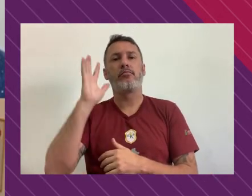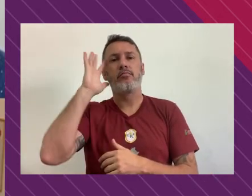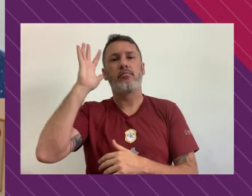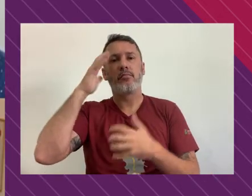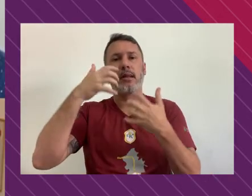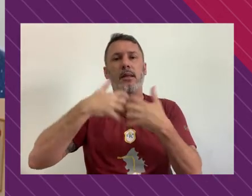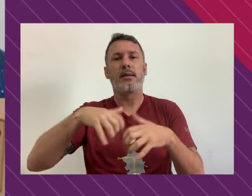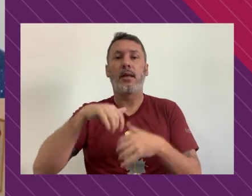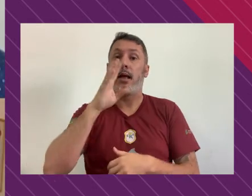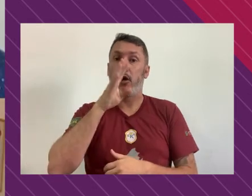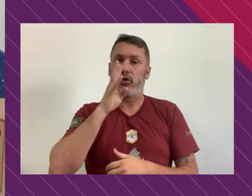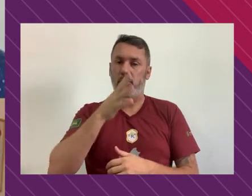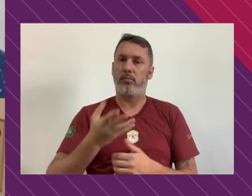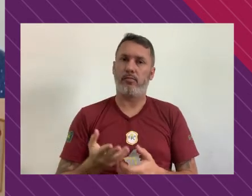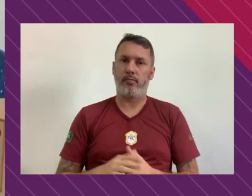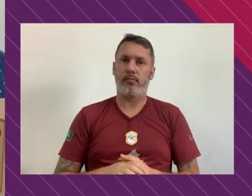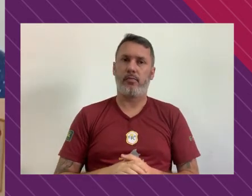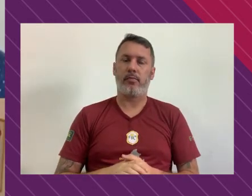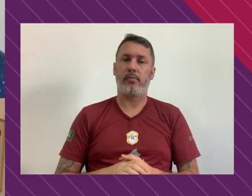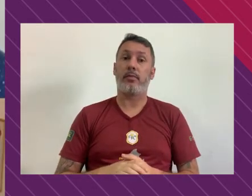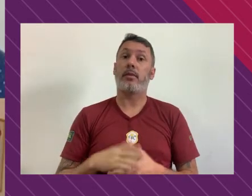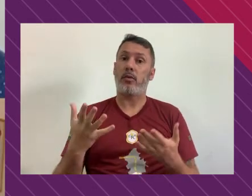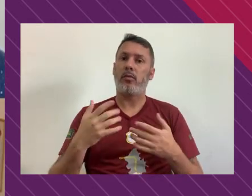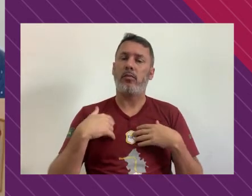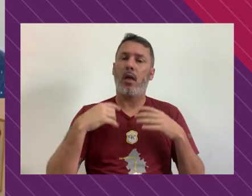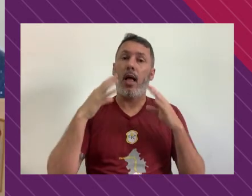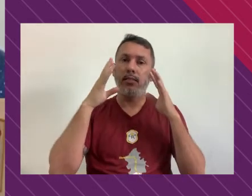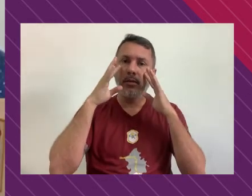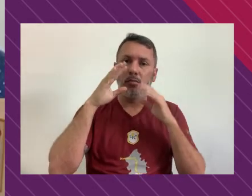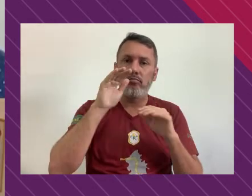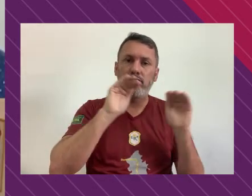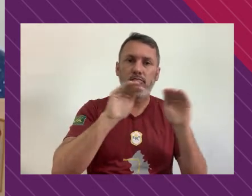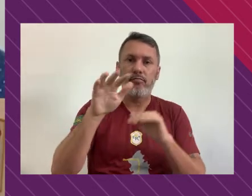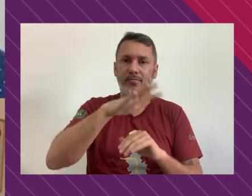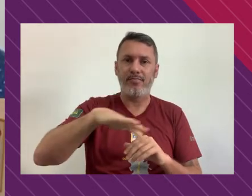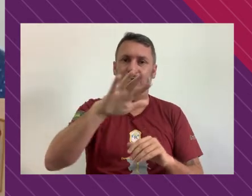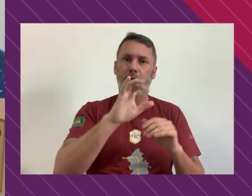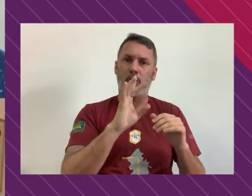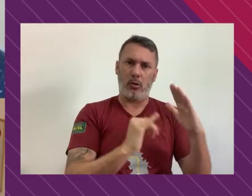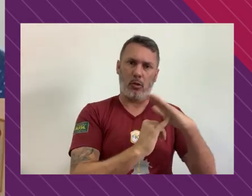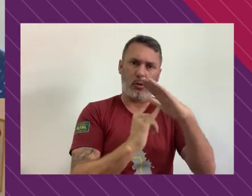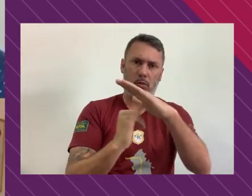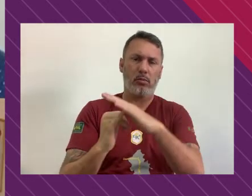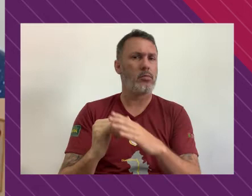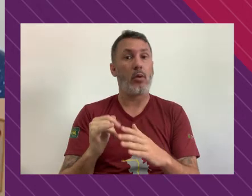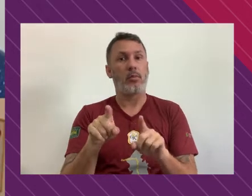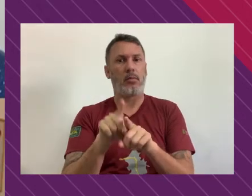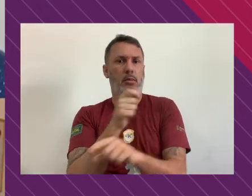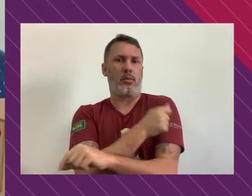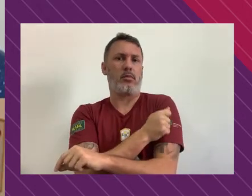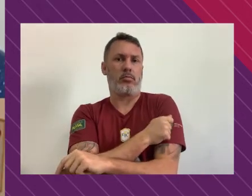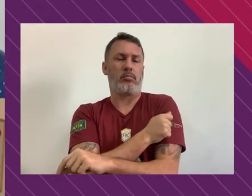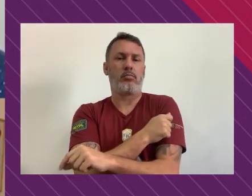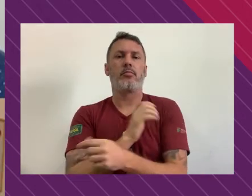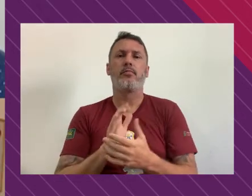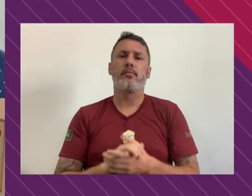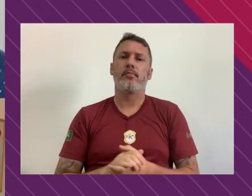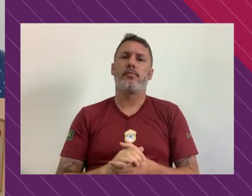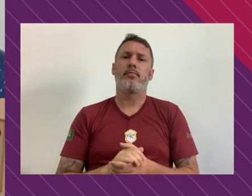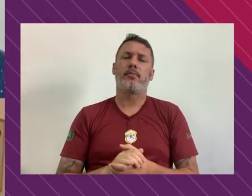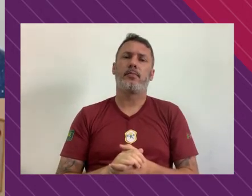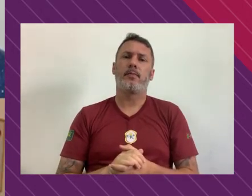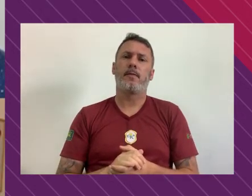primeira vez na história, a fábrica da Fiat, lá em Pernambuco, vai ser liderada por uma mulher, né? É uma